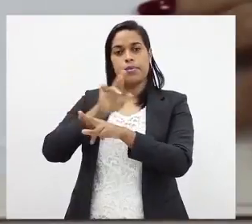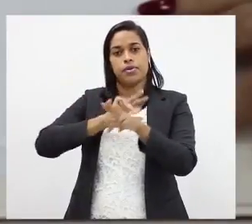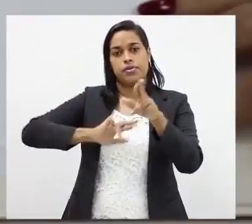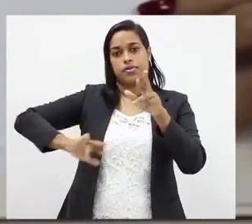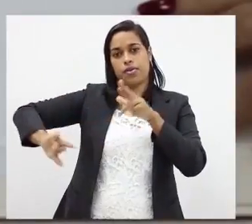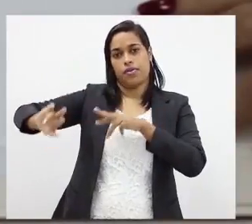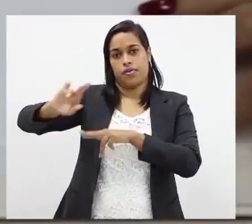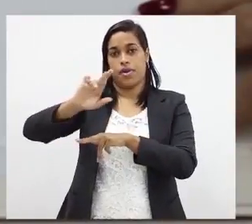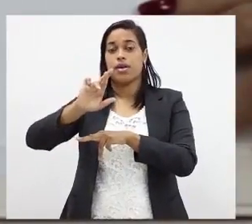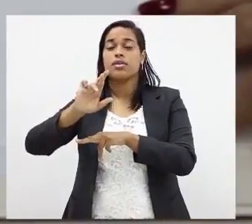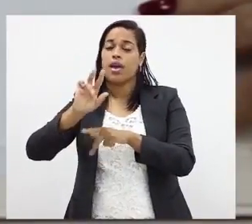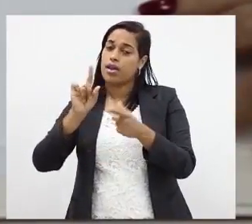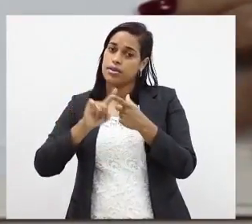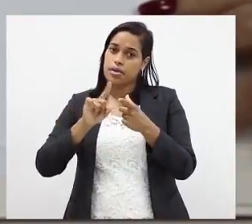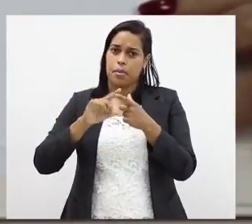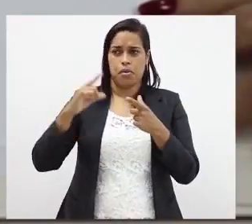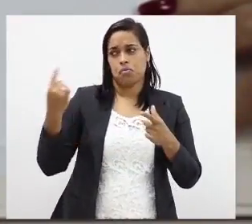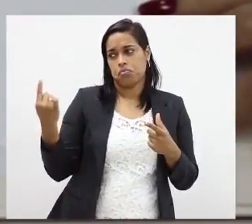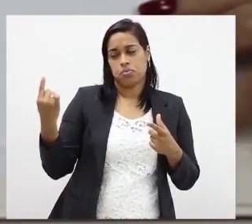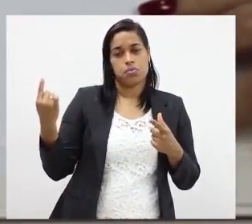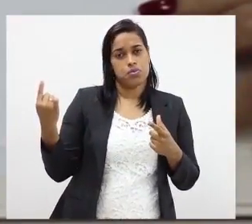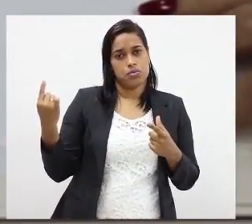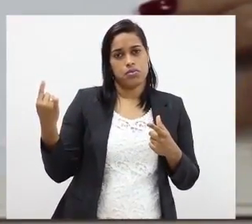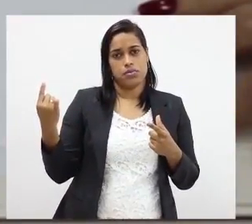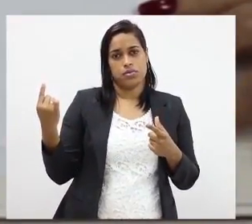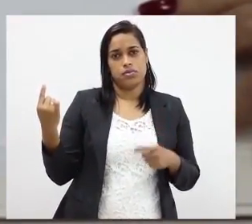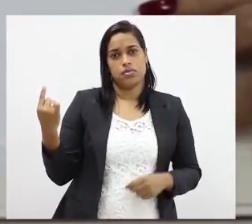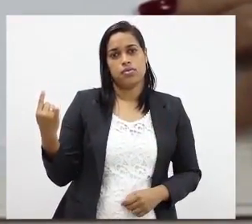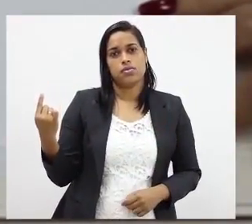verdade, ele varia entre